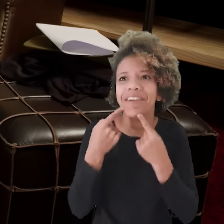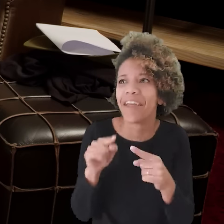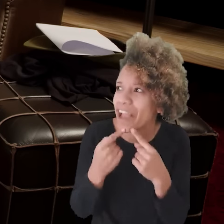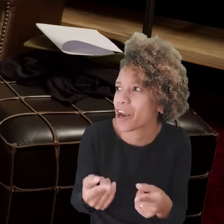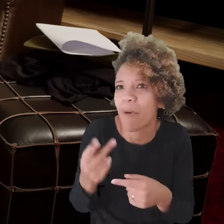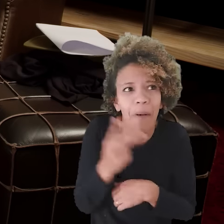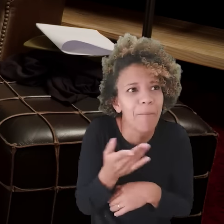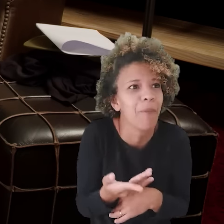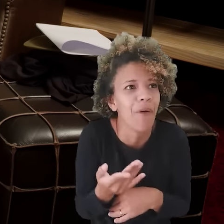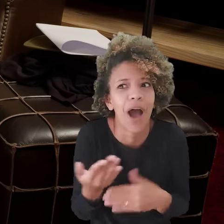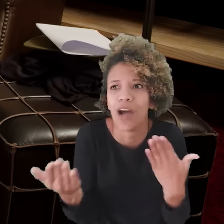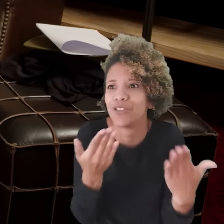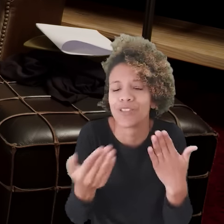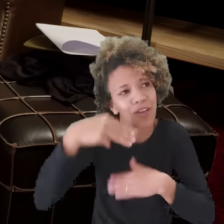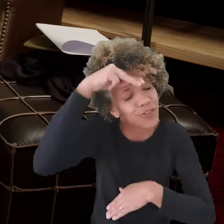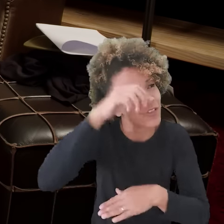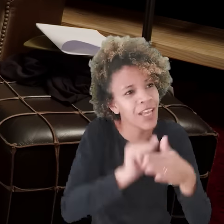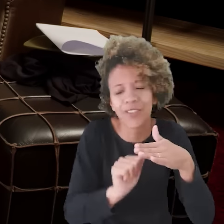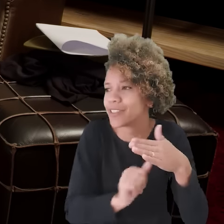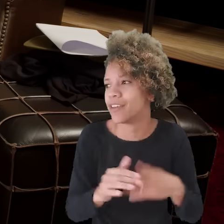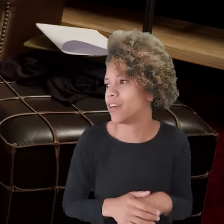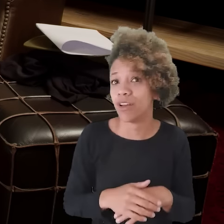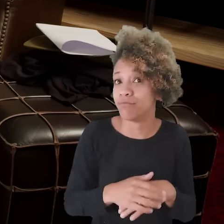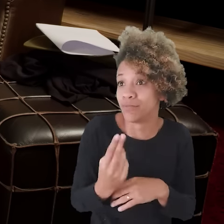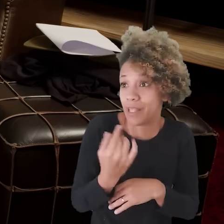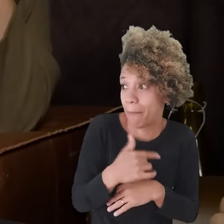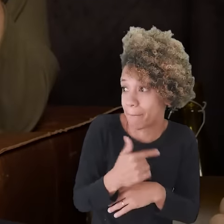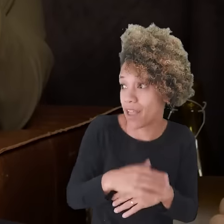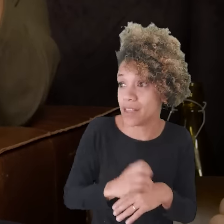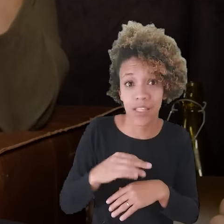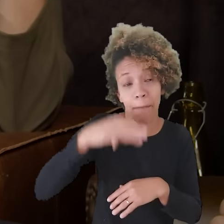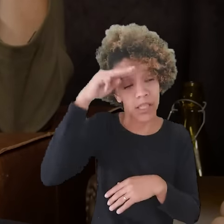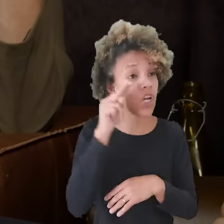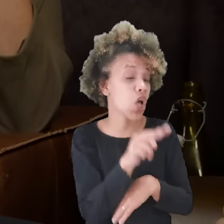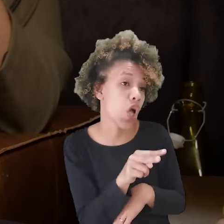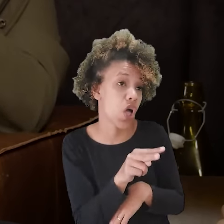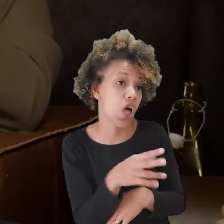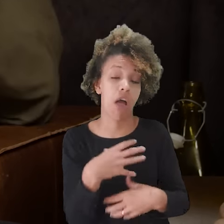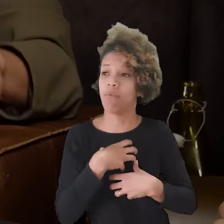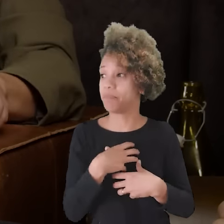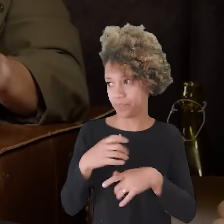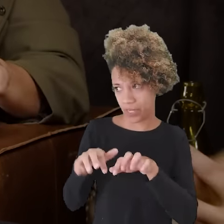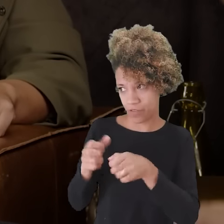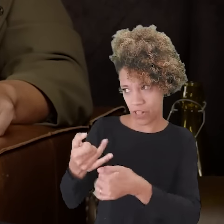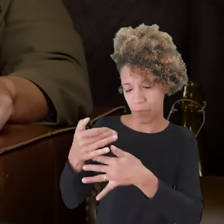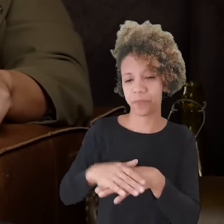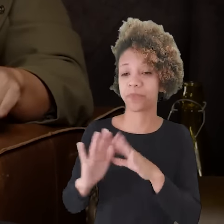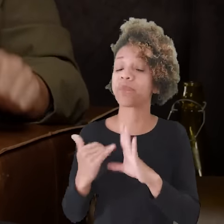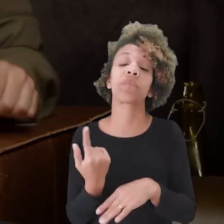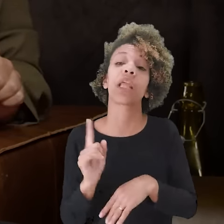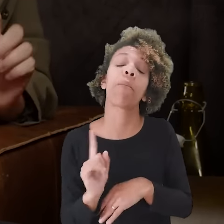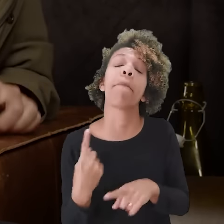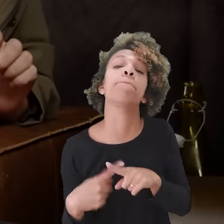eu te contar uma cara a gente tá reclamar Associação de madrinha reclamando aí não tem como fazer uma piada cara tinha uma madrinha Olha e fala eu a magrinha escreveu pra mim assim